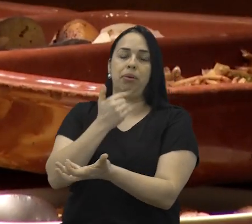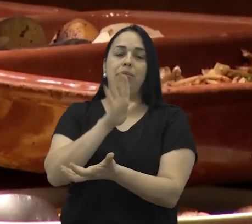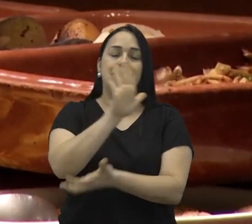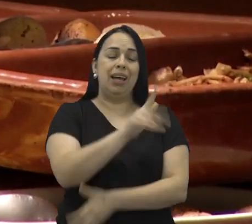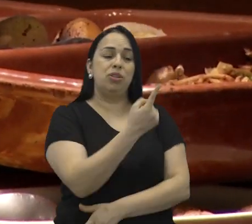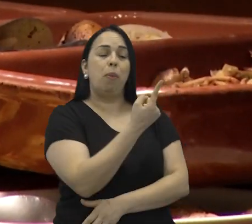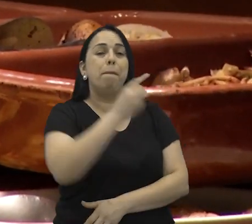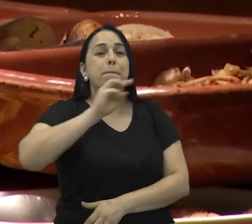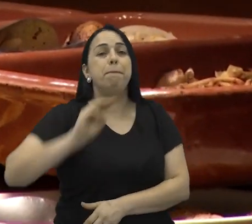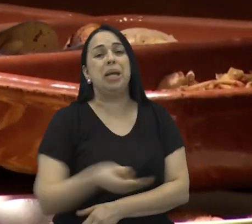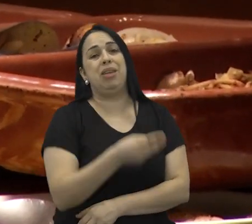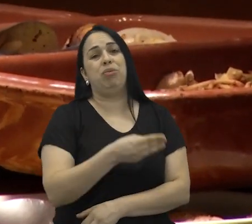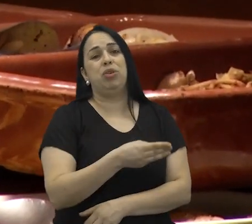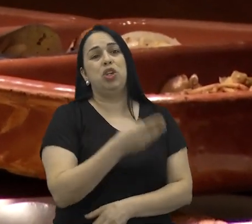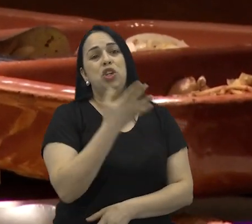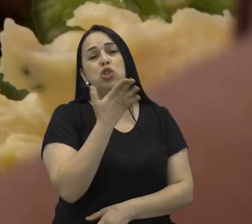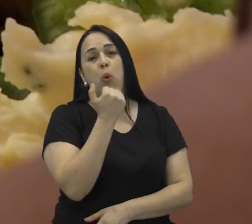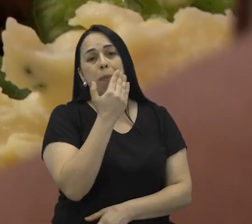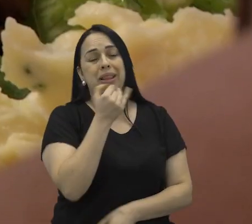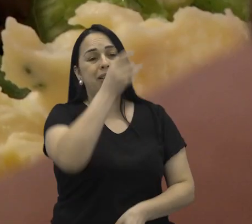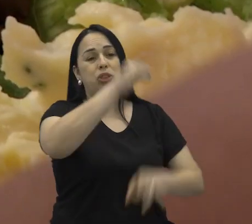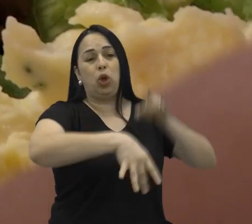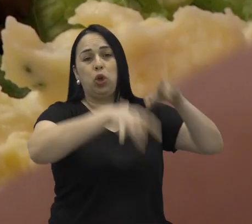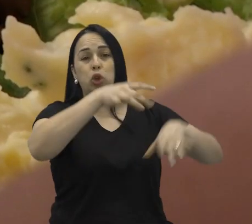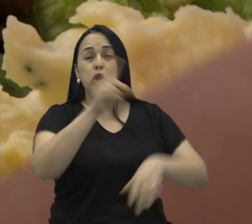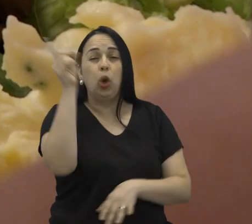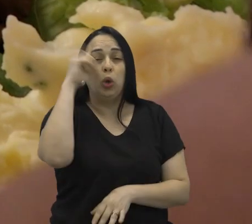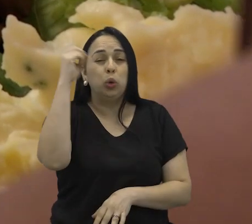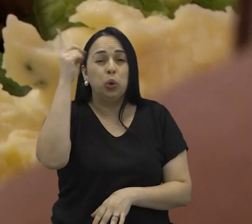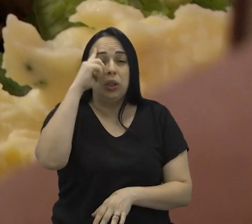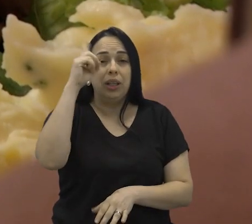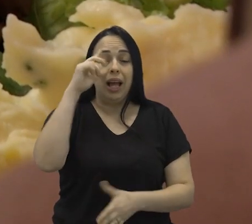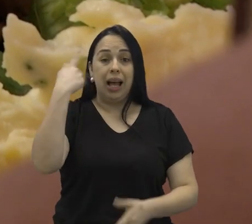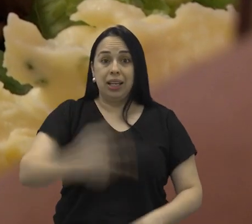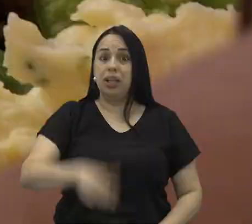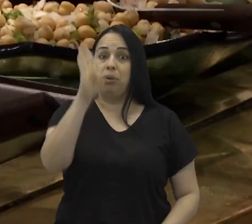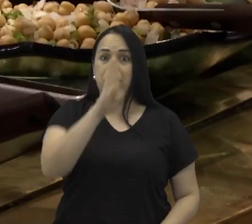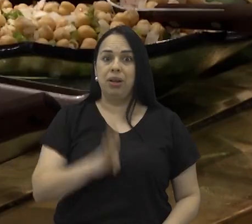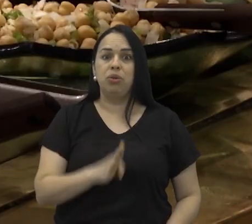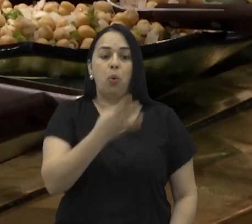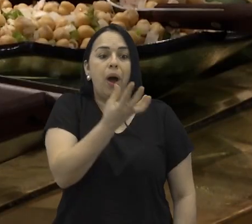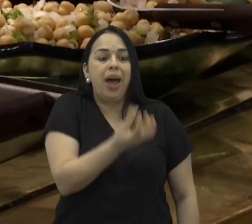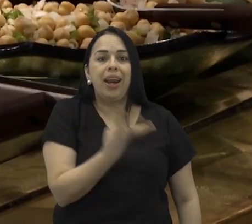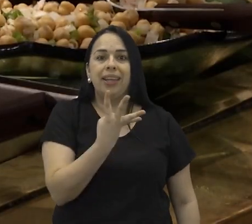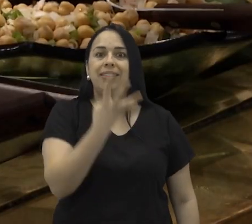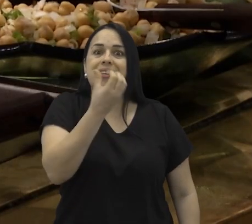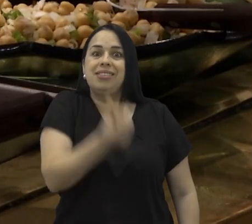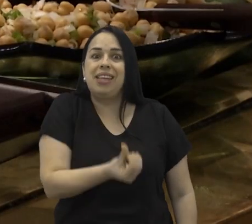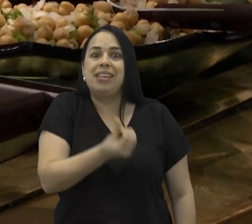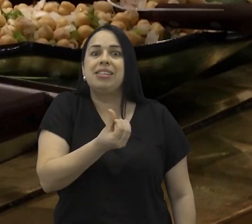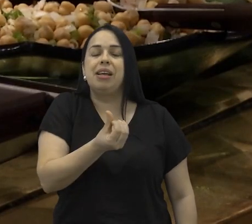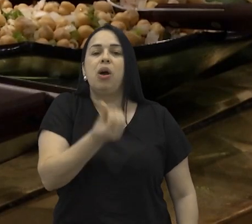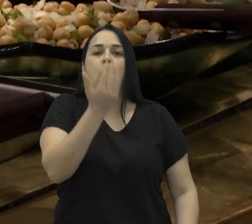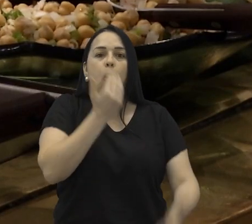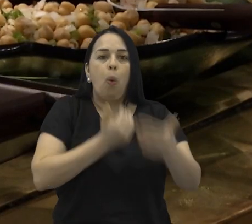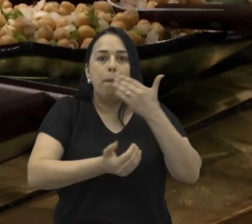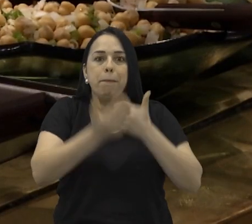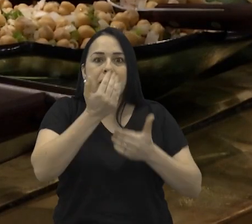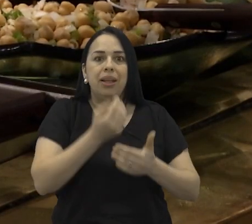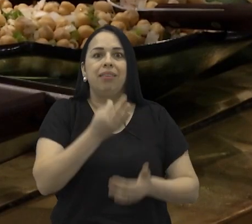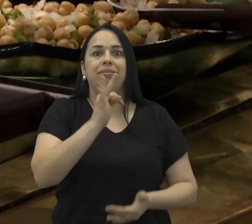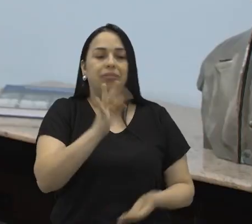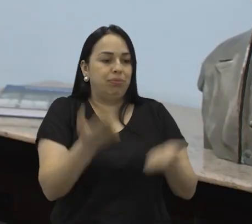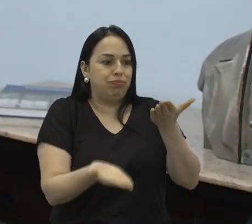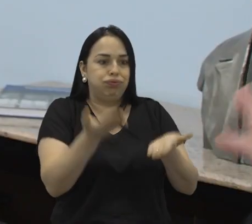são desperdiçadas todos os dias. No Brasil, esse número representa cerca de 46 milhões de alimentos perdidos todos